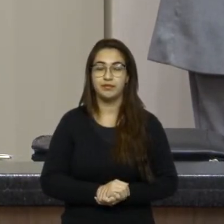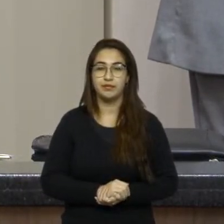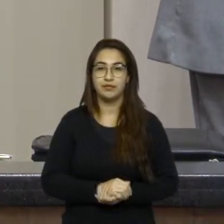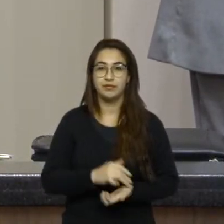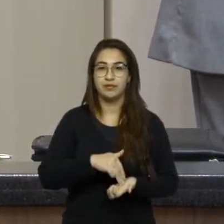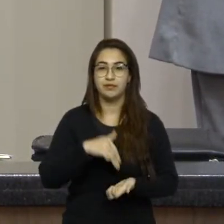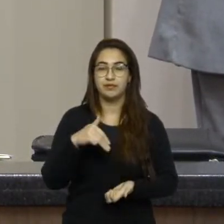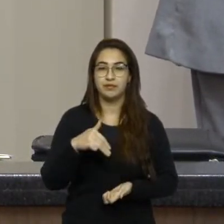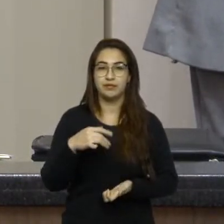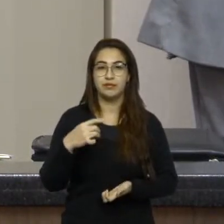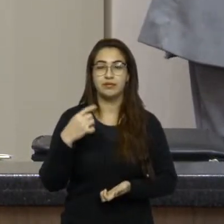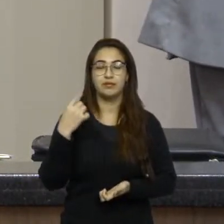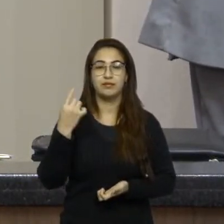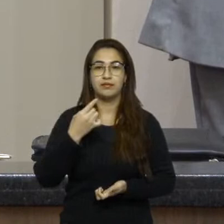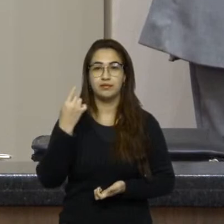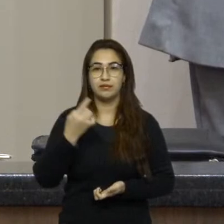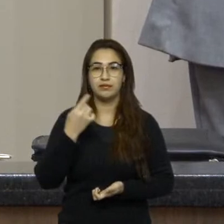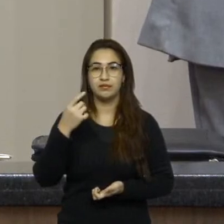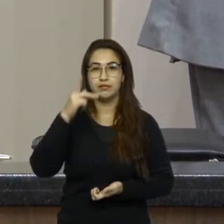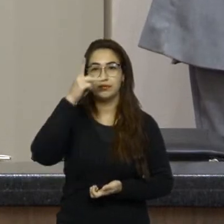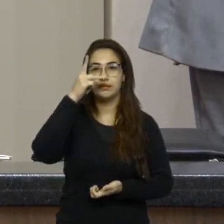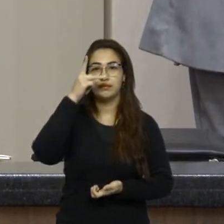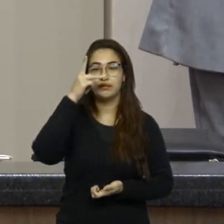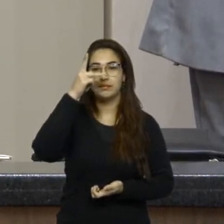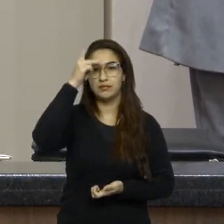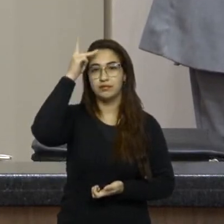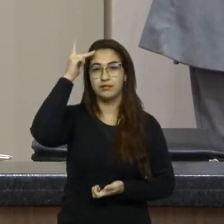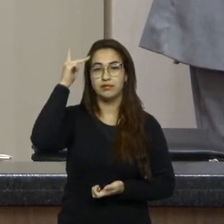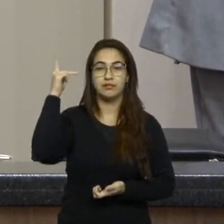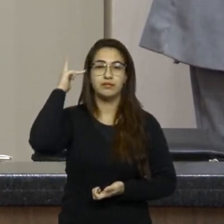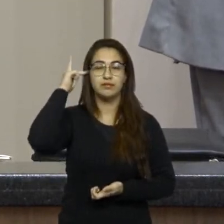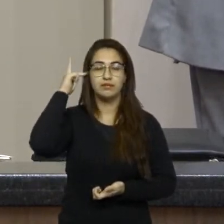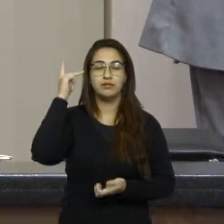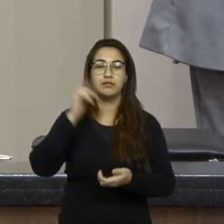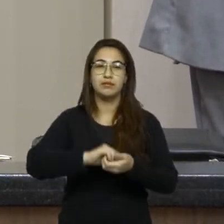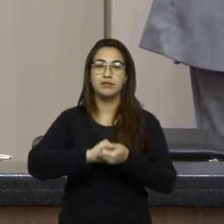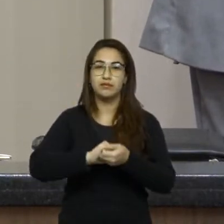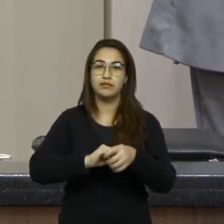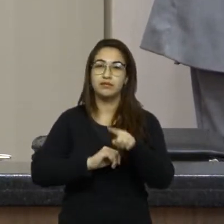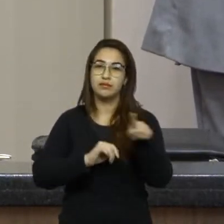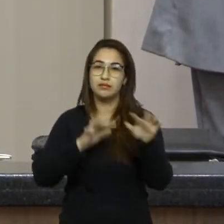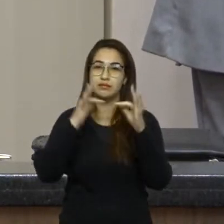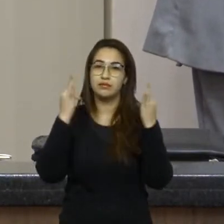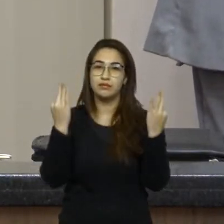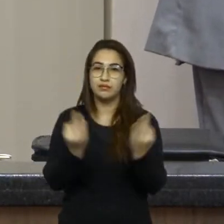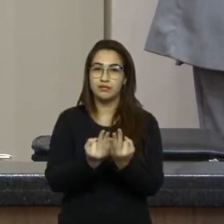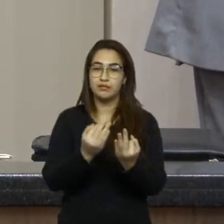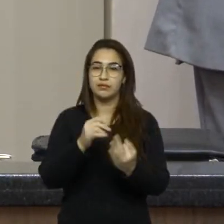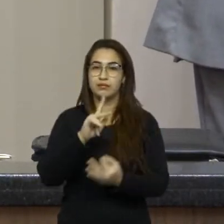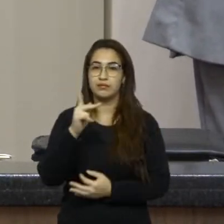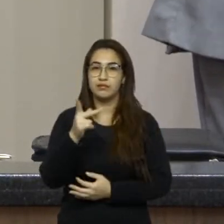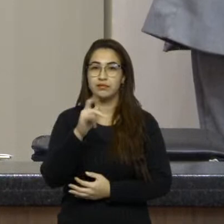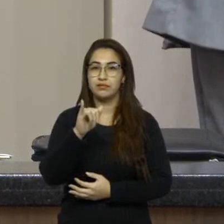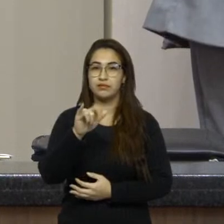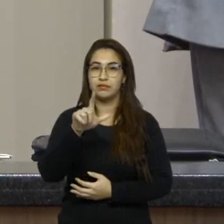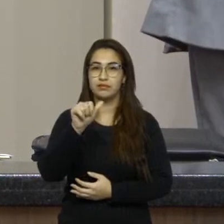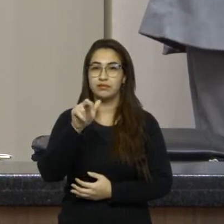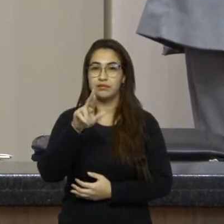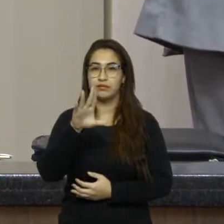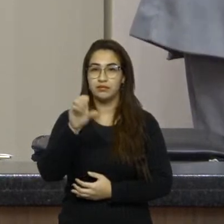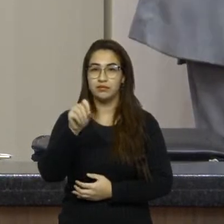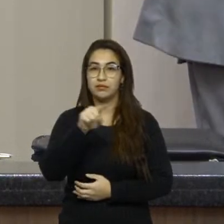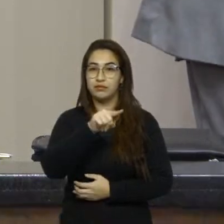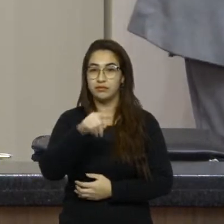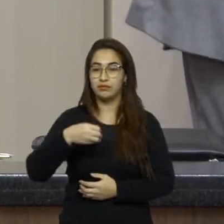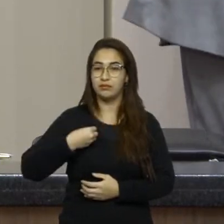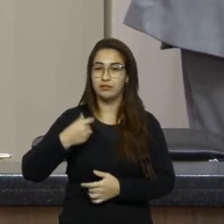Moção ainda da deputada Paulinha, cumprimentando os familiares do senhor Hilário Freitas pela vida e obra do mesmo.